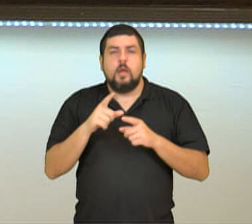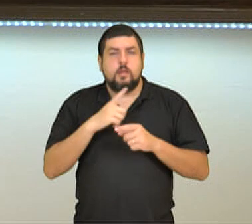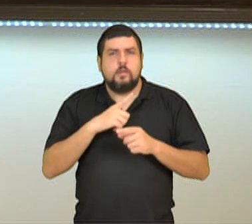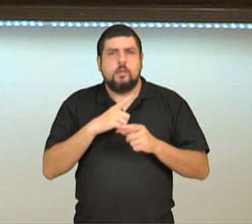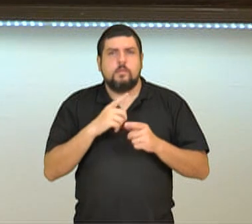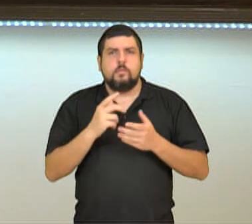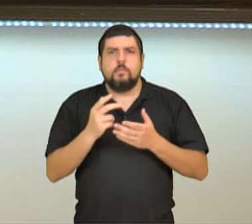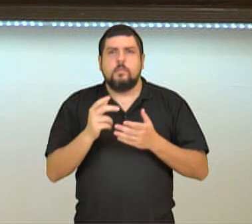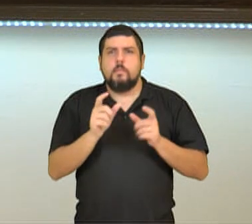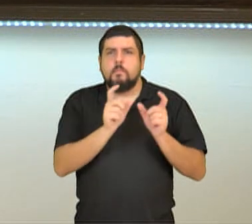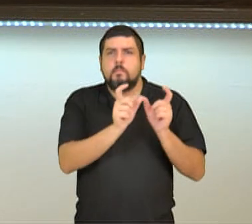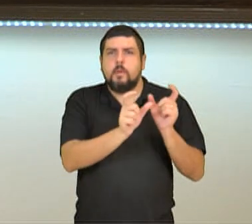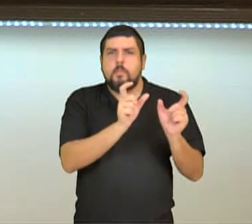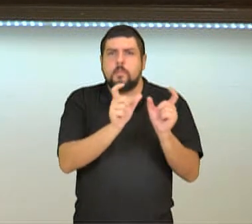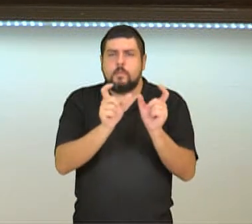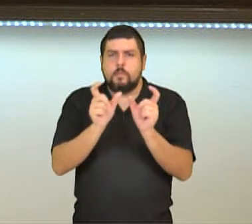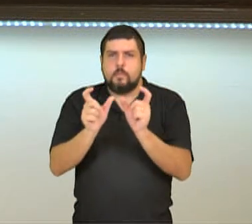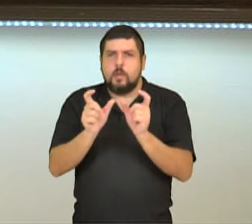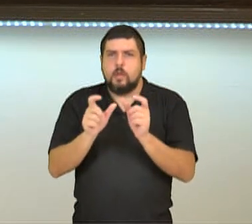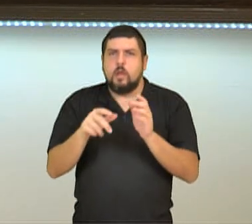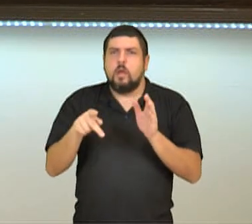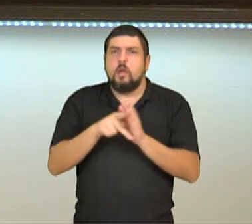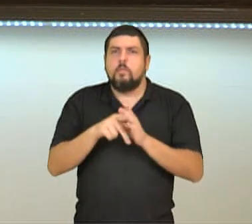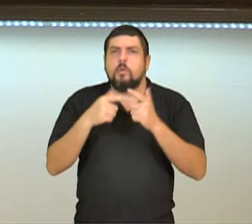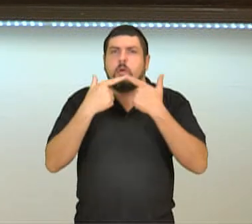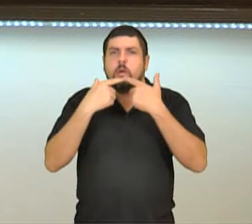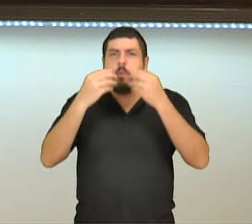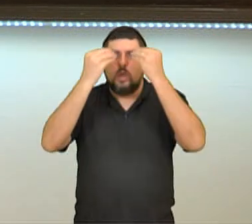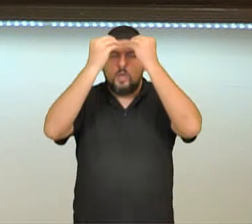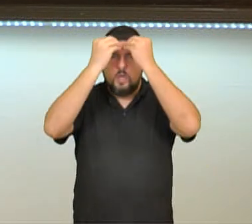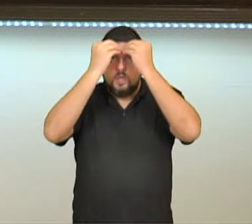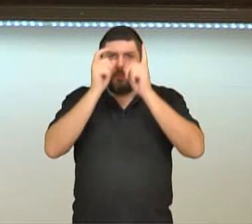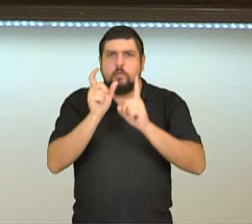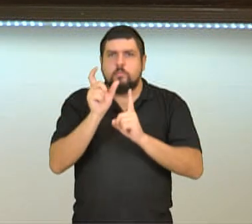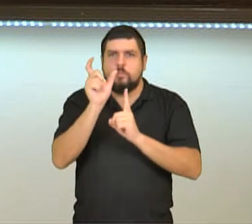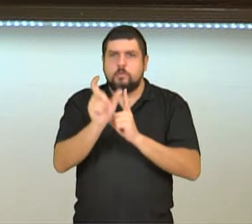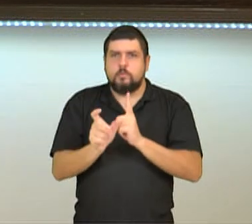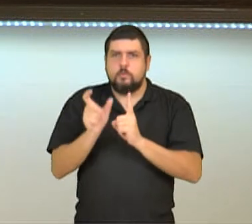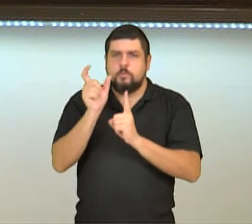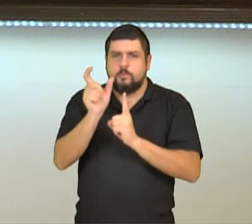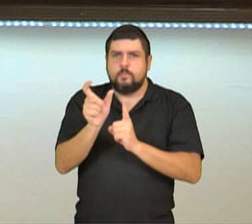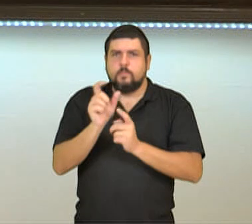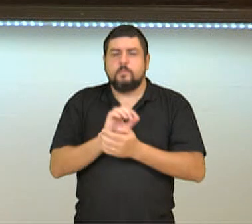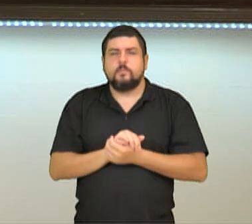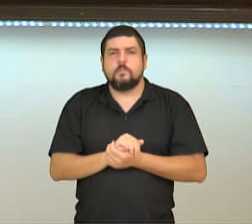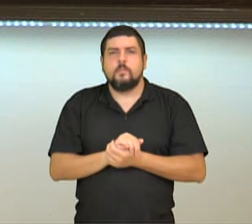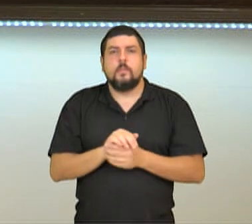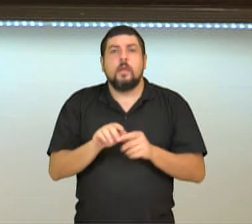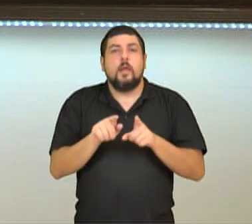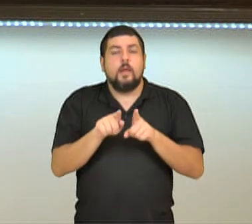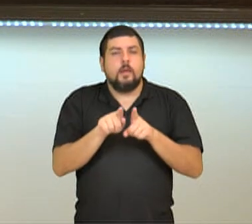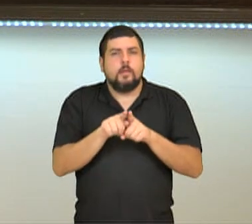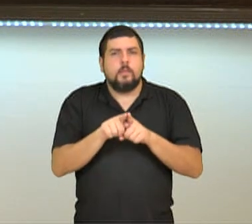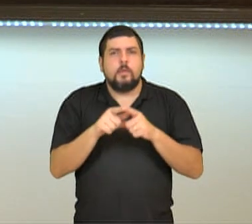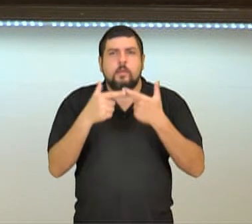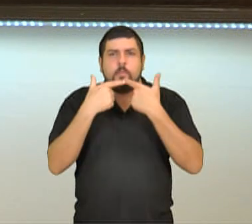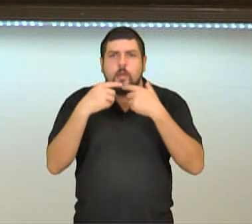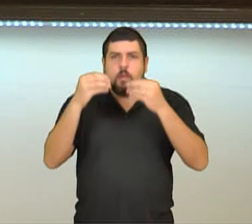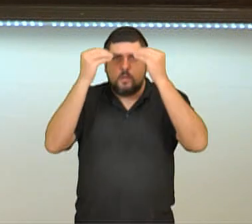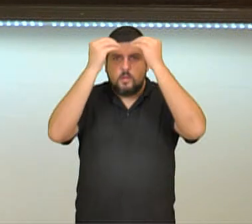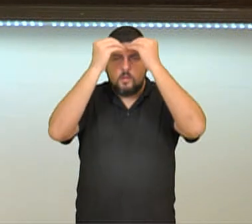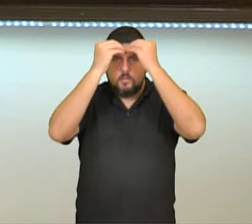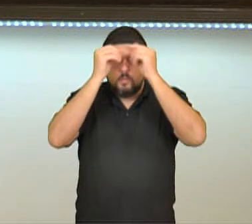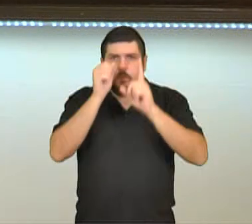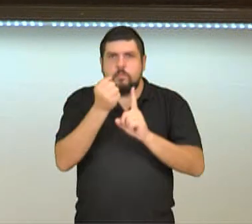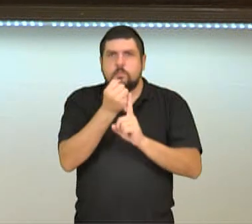palavras, né? Nós analisamos ali as frases que estavam disponíveis nesta charge, e os elementos da linguagem não verbal, que